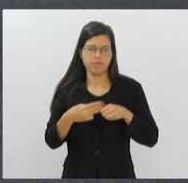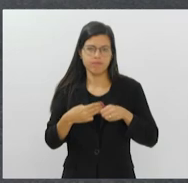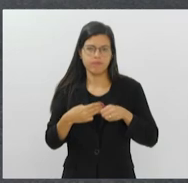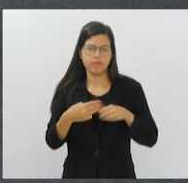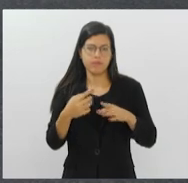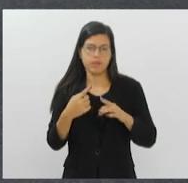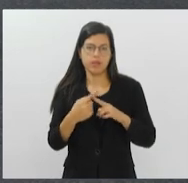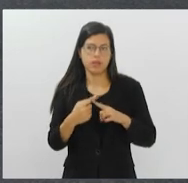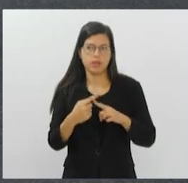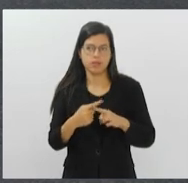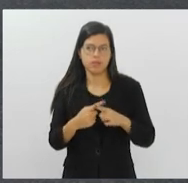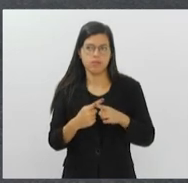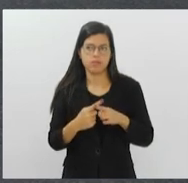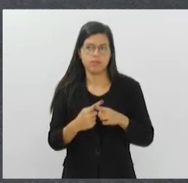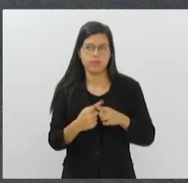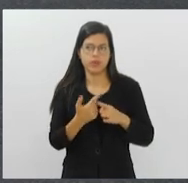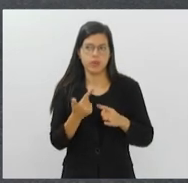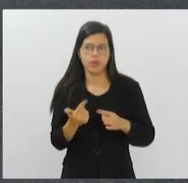a